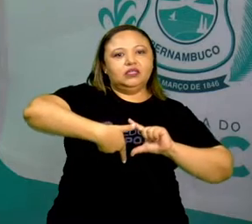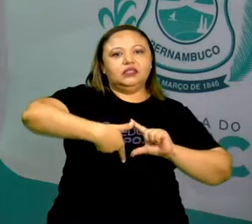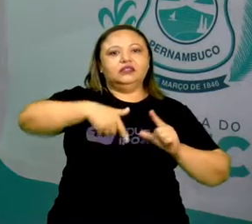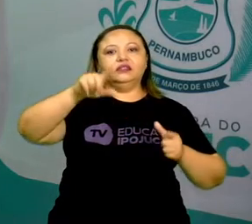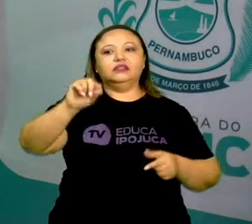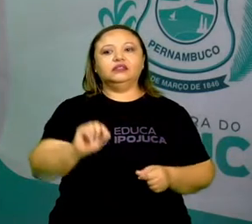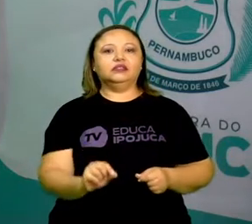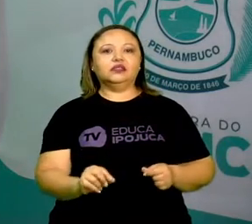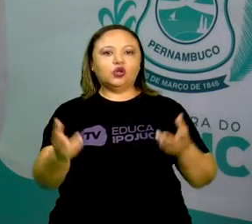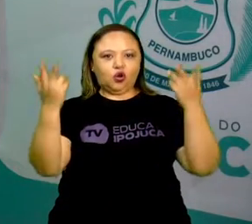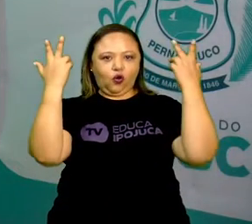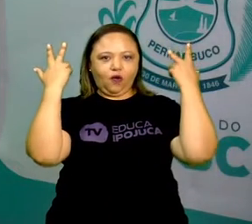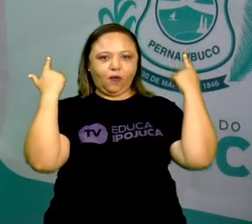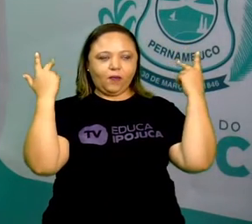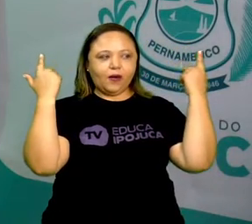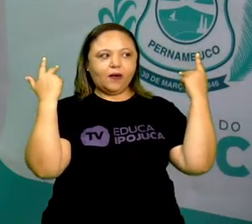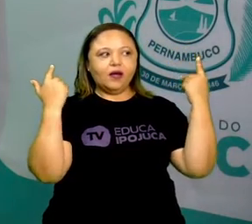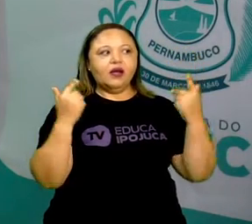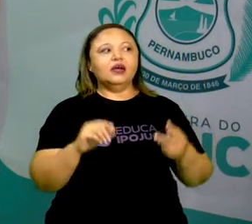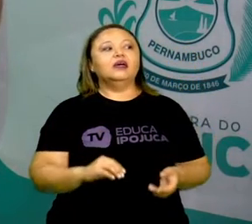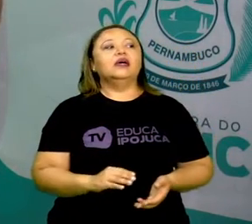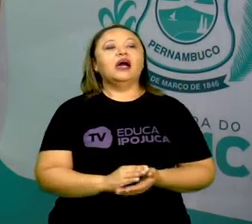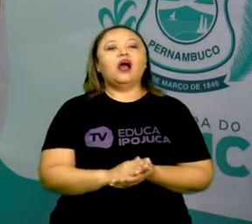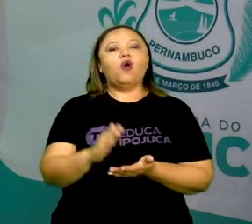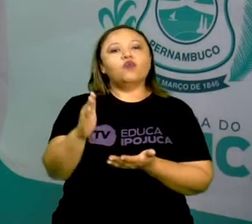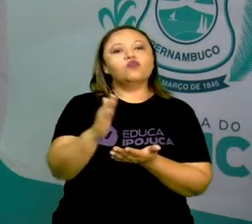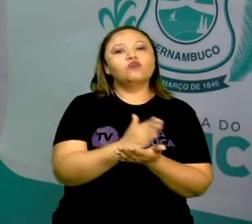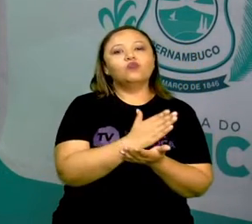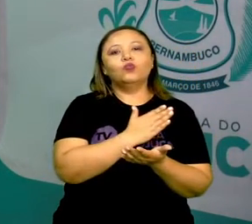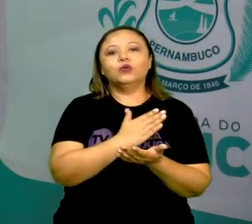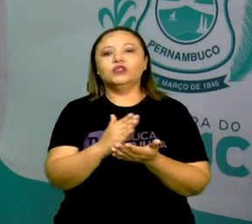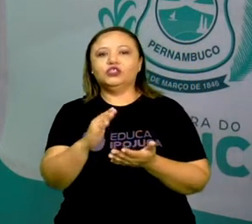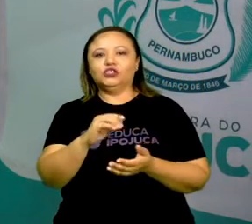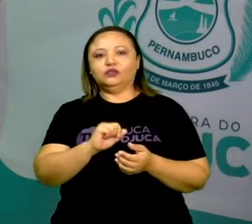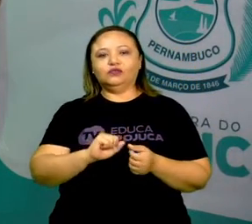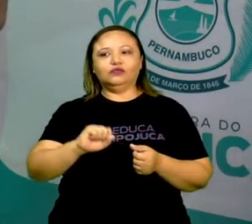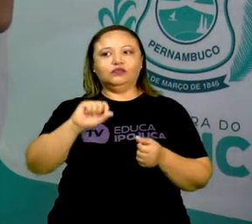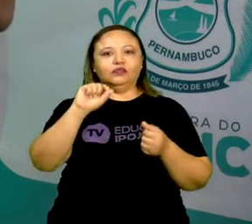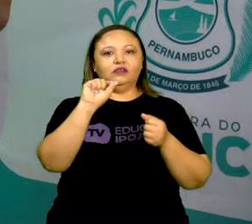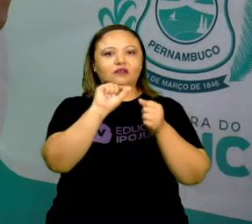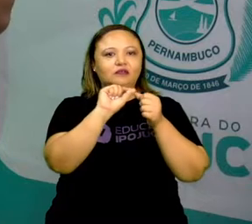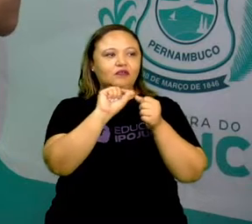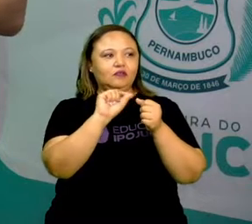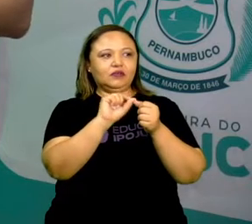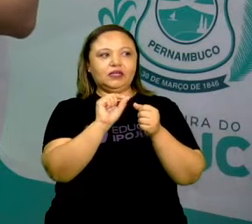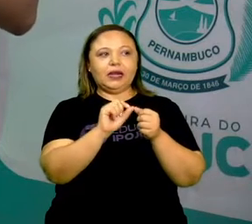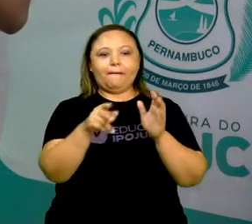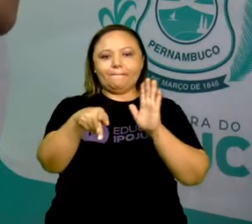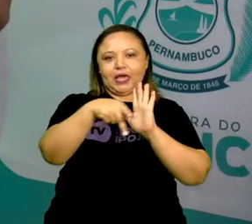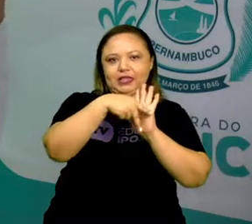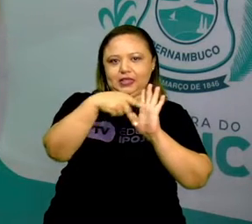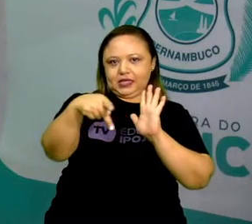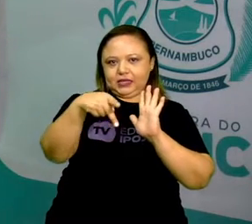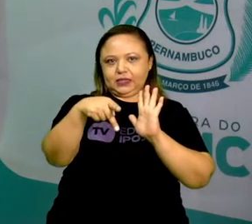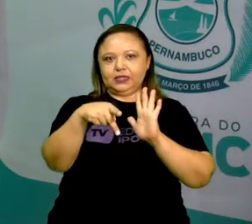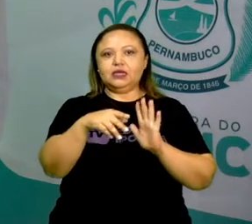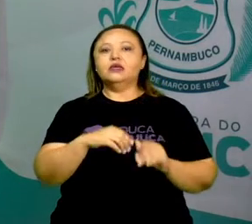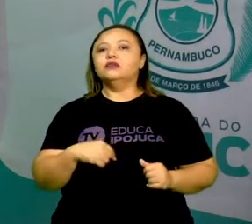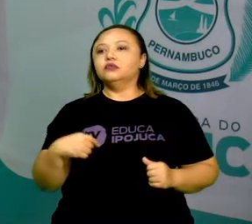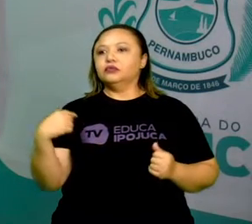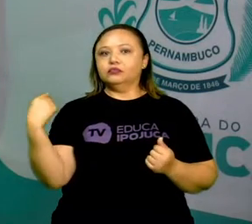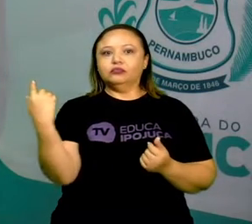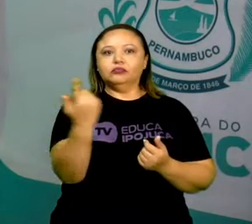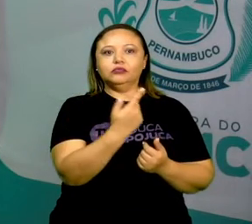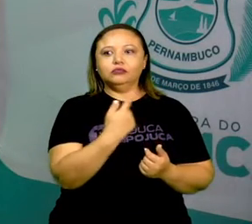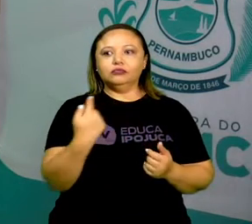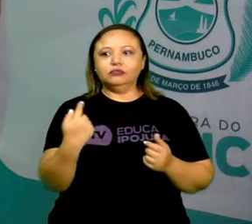Sendo assim, as formas das figuras geométricas espaciais fazem parte do mundo físico, ou seja, do nosso